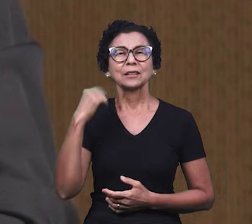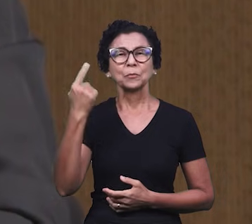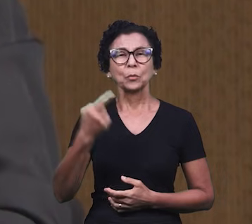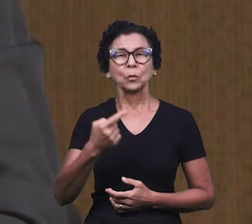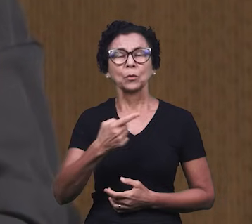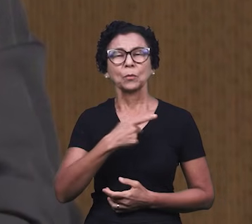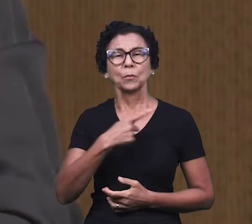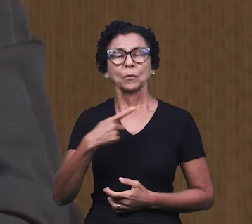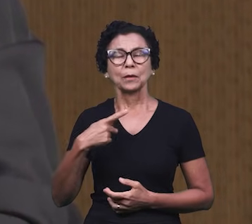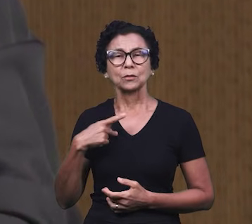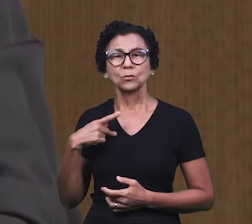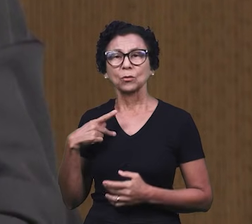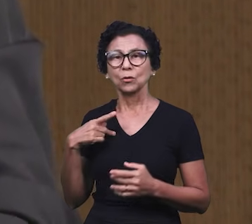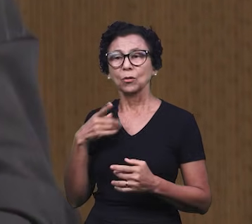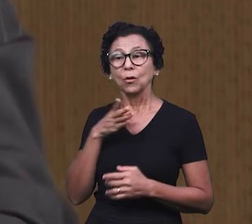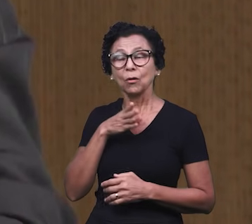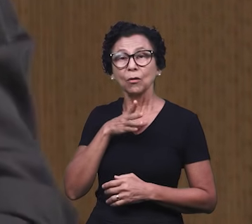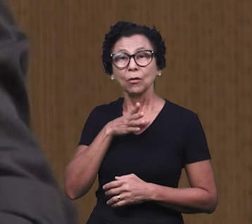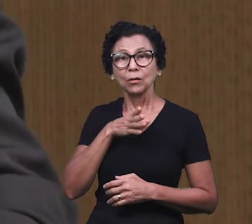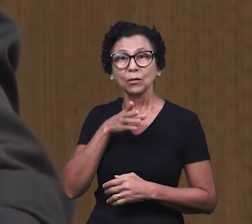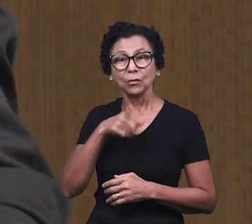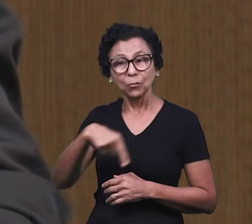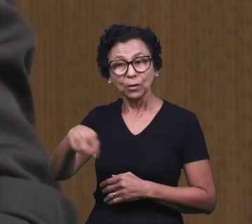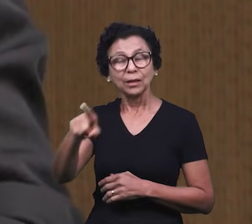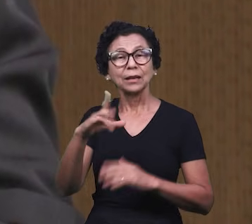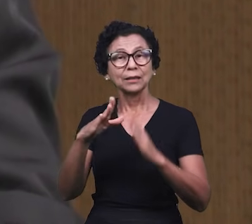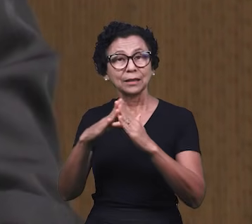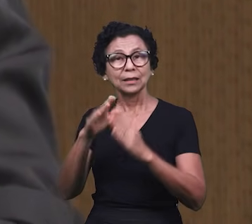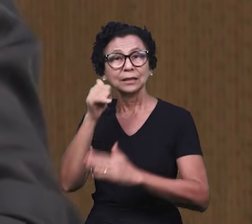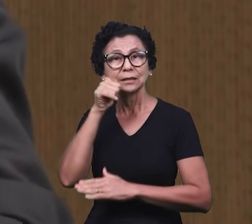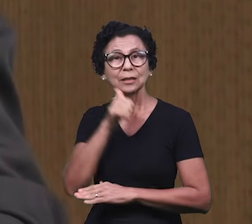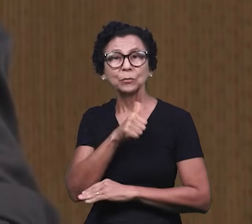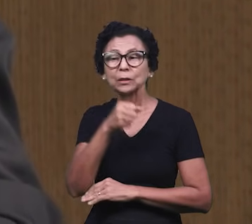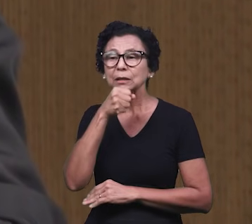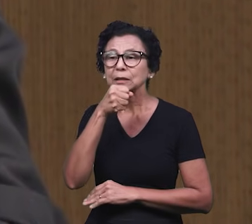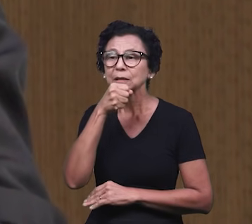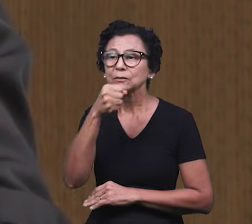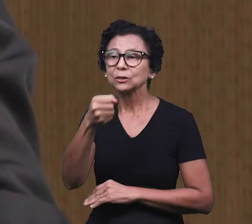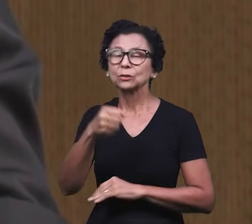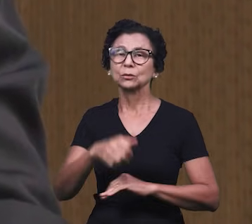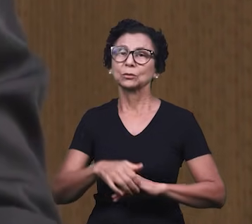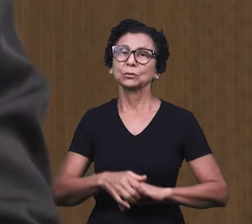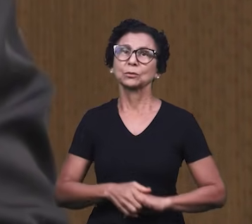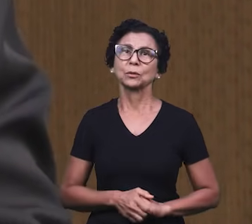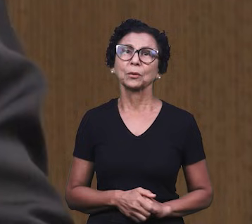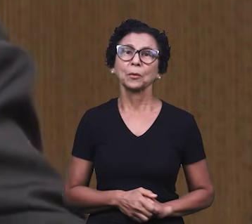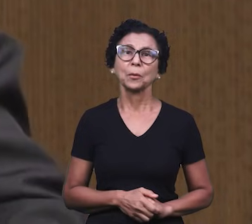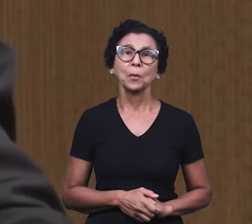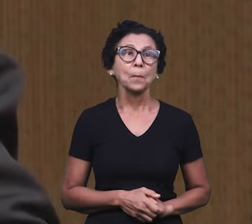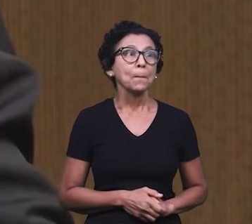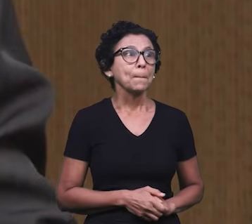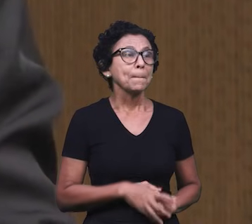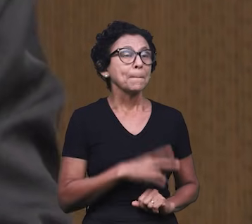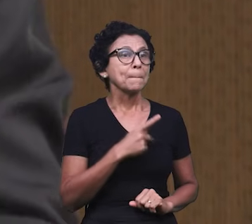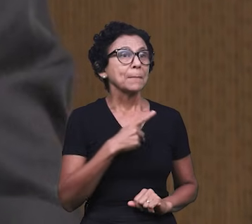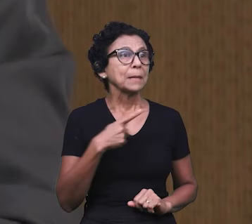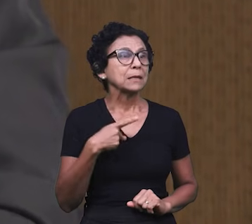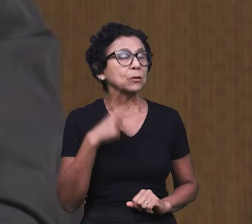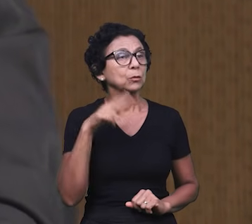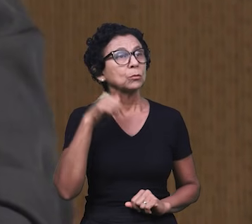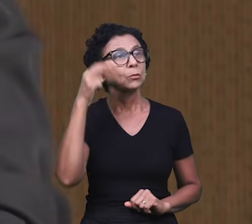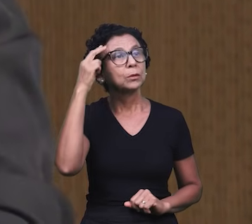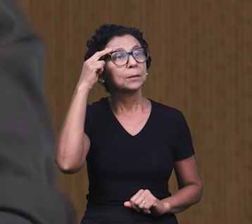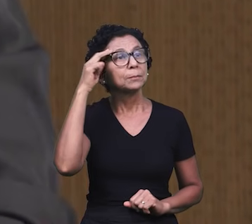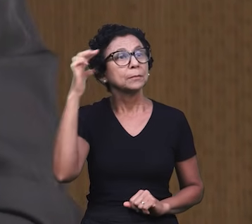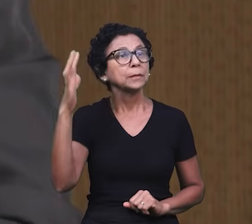pastor, eu orava para que viesse a igreja para o meu bairro, mas eu jamais sabia que o senhor ia mandar a igreja para dentro da minha casa. Glória a Deus. Maravilha, né? Né?